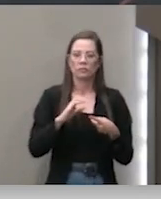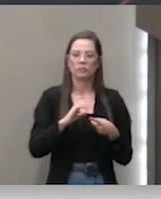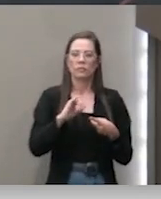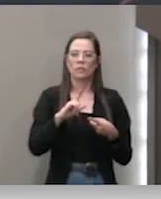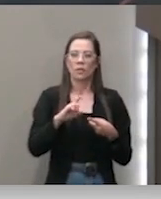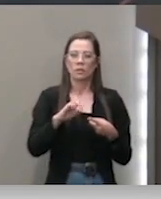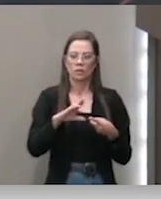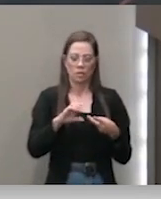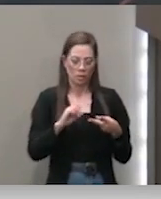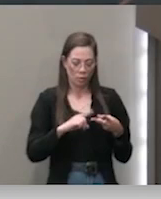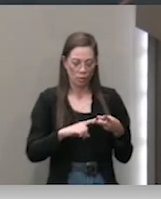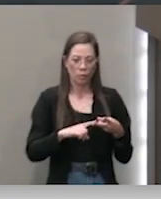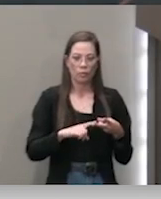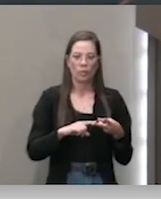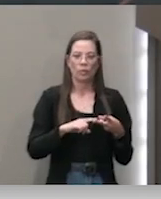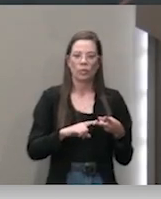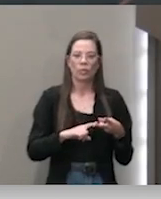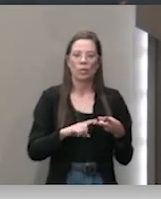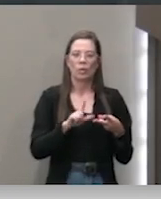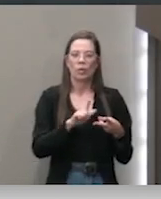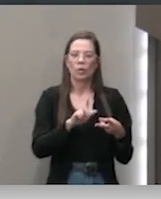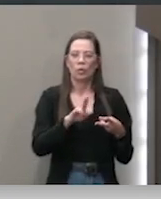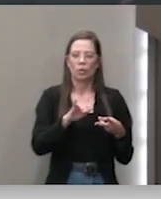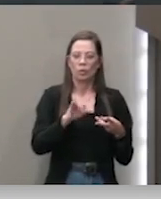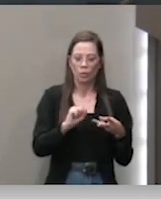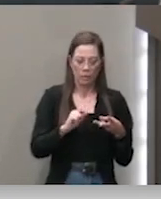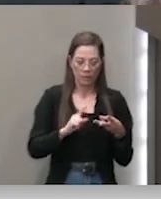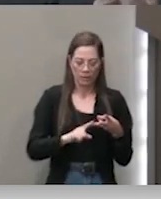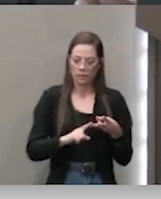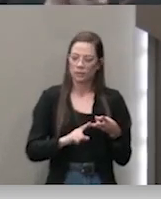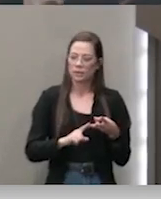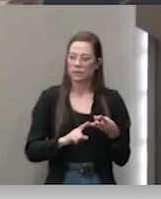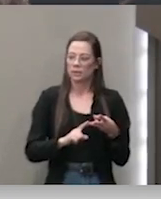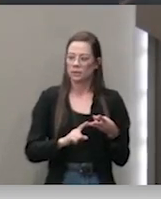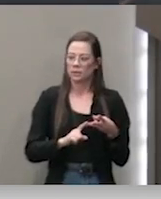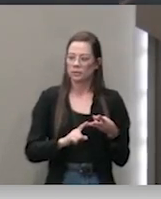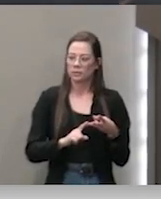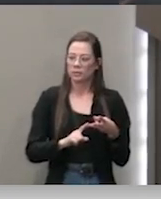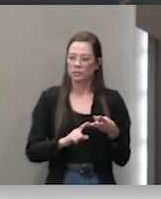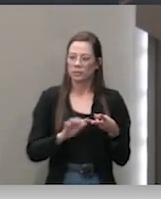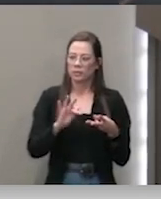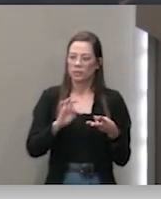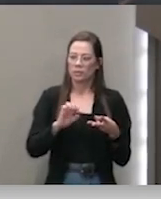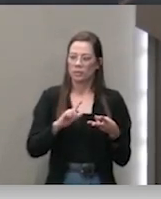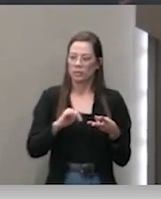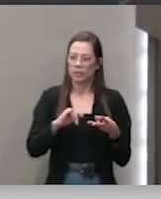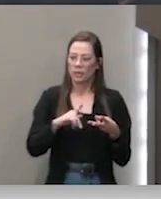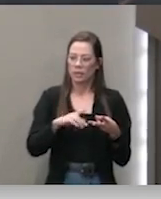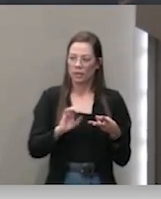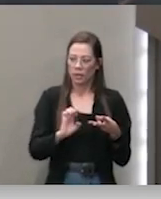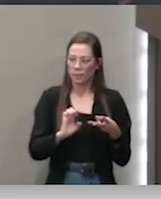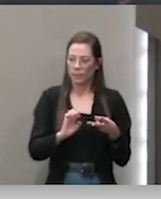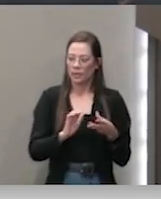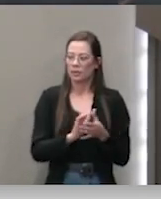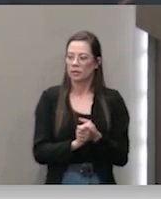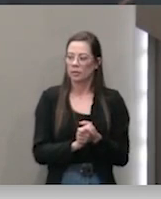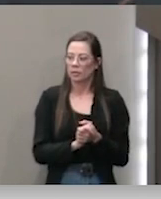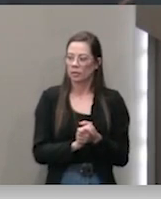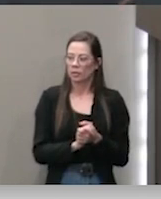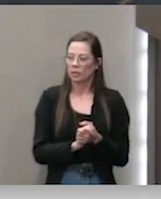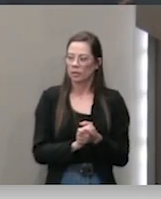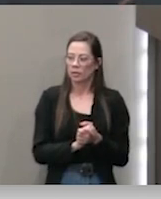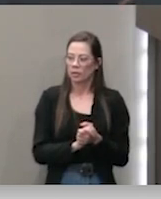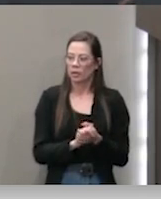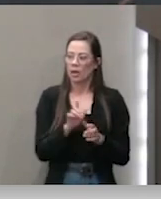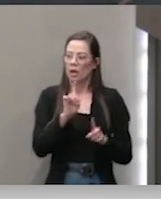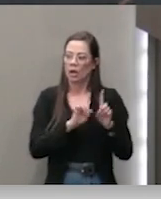Luiz Valendorf, hein? Várias lideranças comunitárias, vereador Inharã, começaram no bairro aí, e hoje estão na